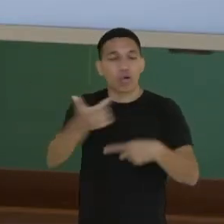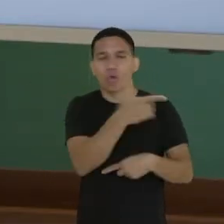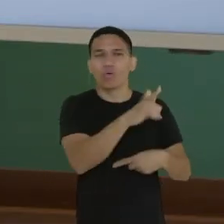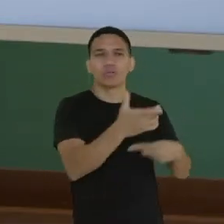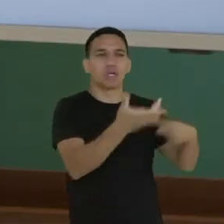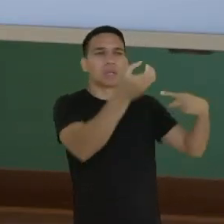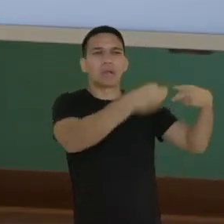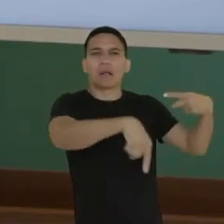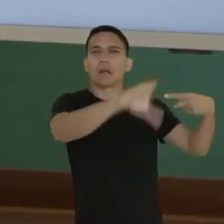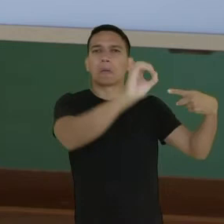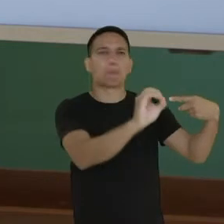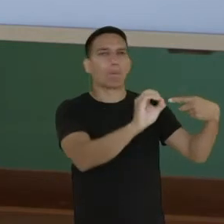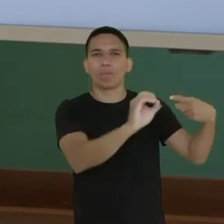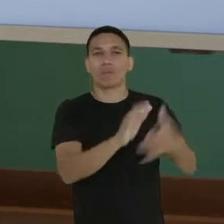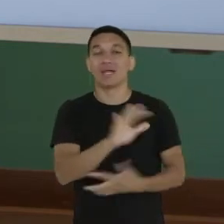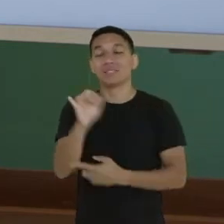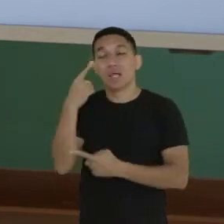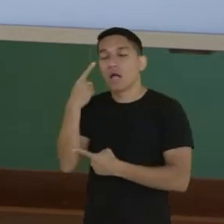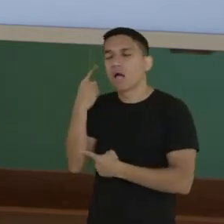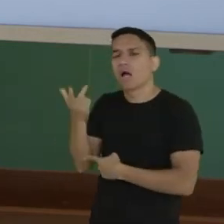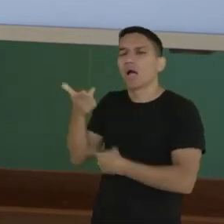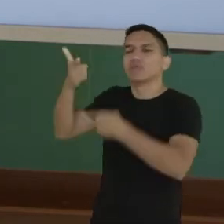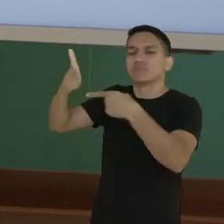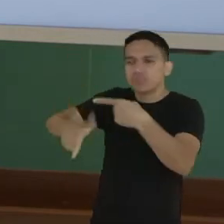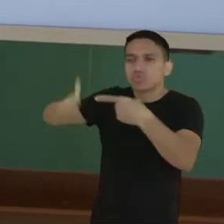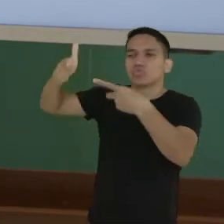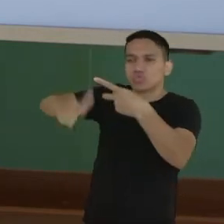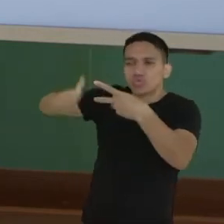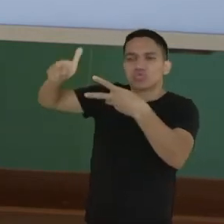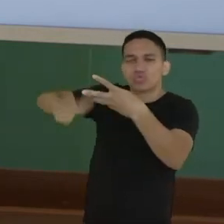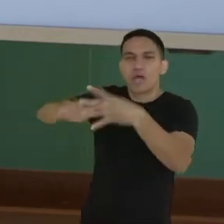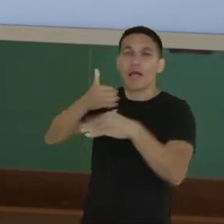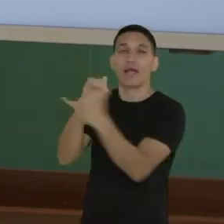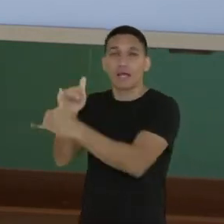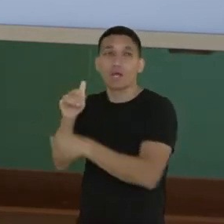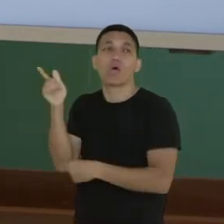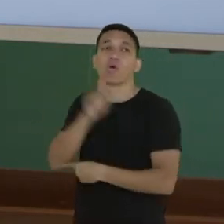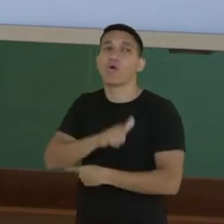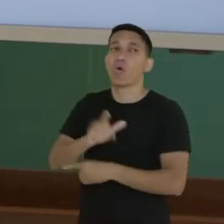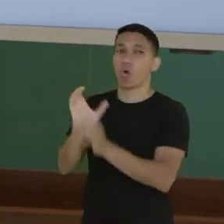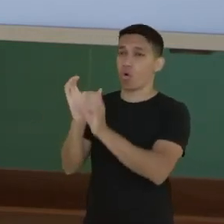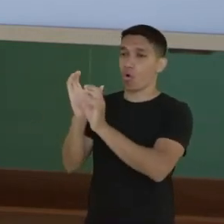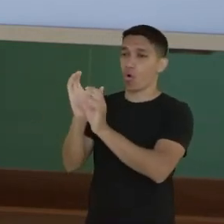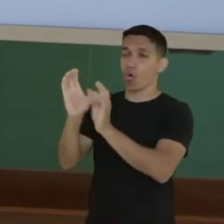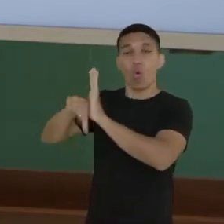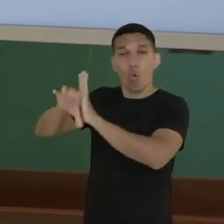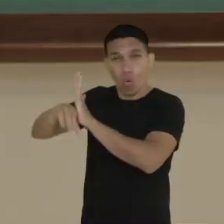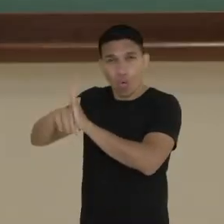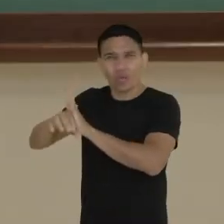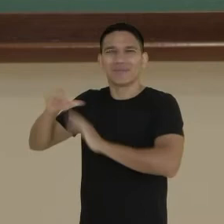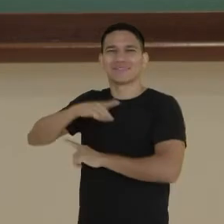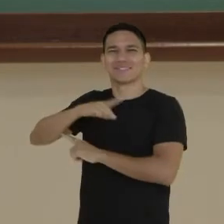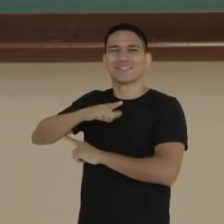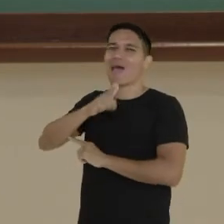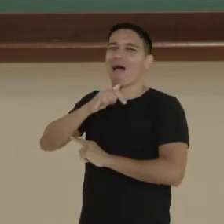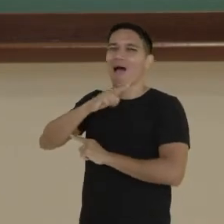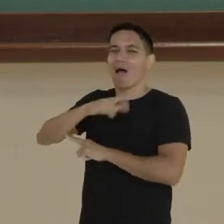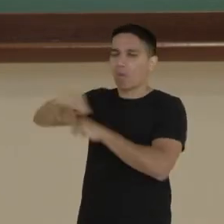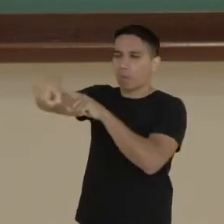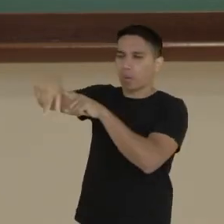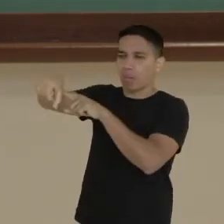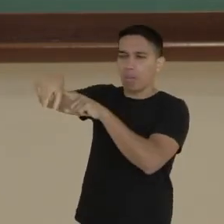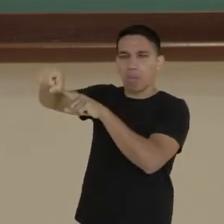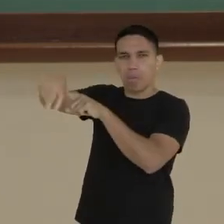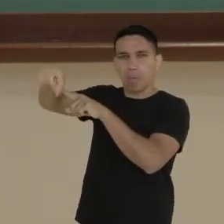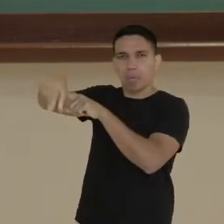analisar pela renovável, você tem aqui tem um conceito de uma torneira, né? Então dá aquele conceito, aquela ideia de